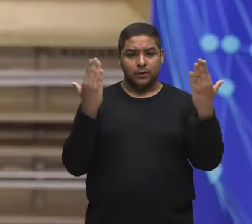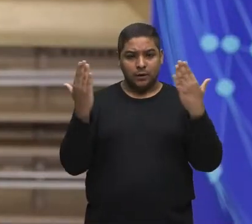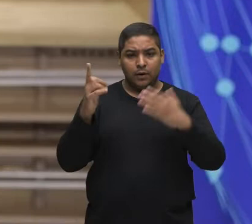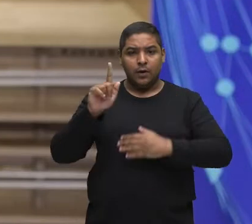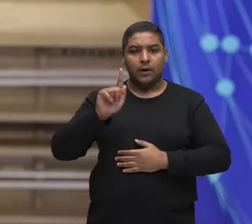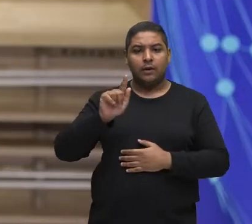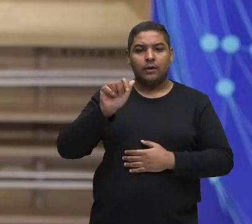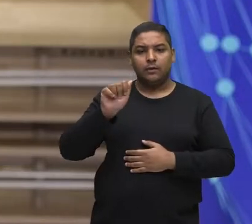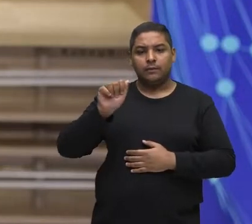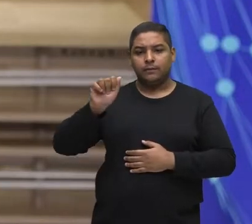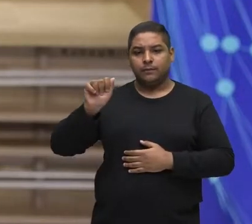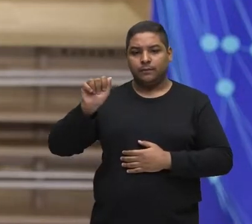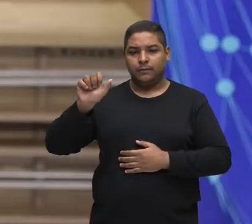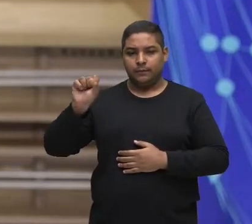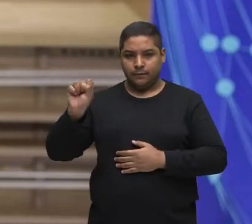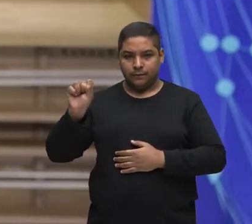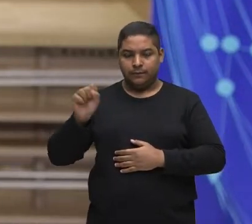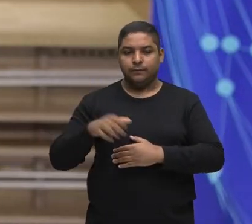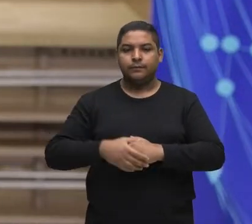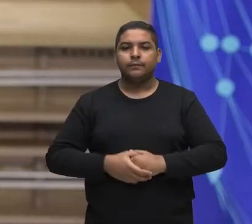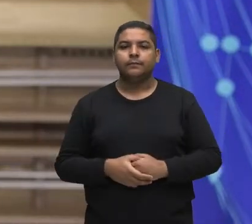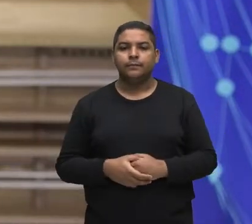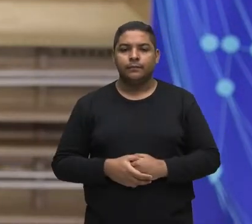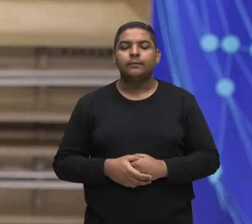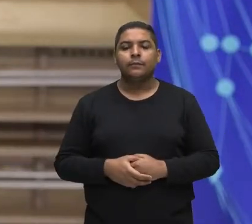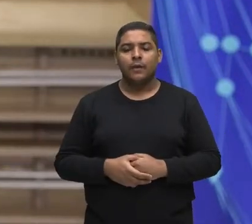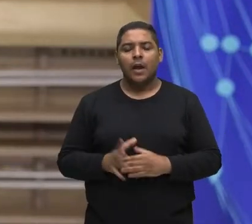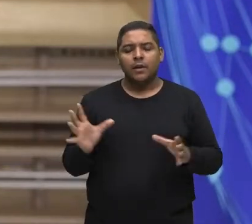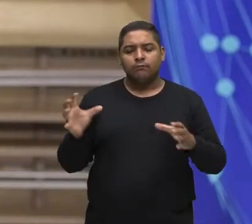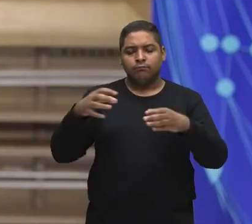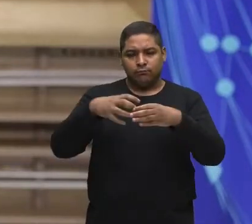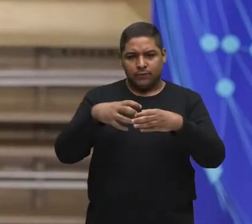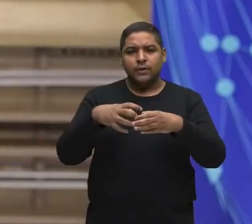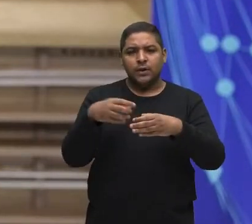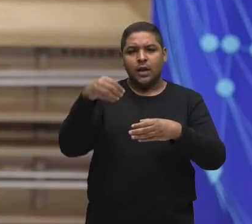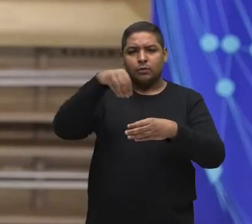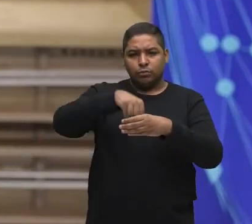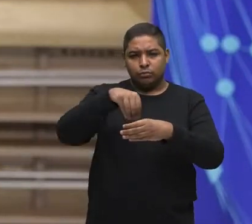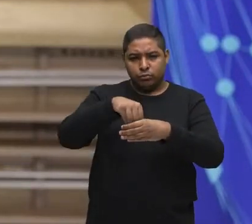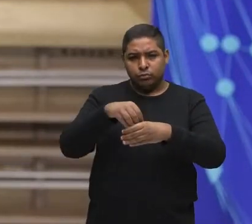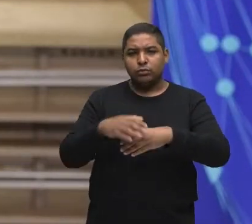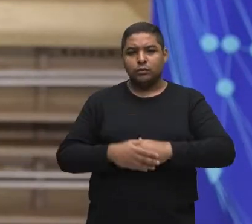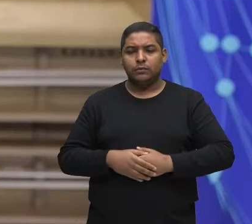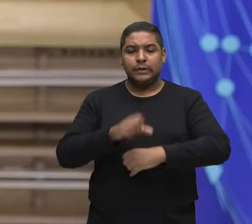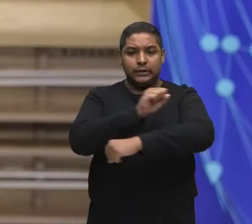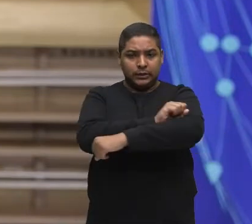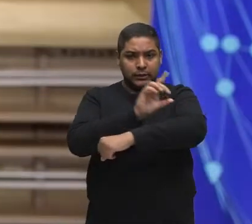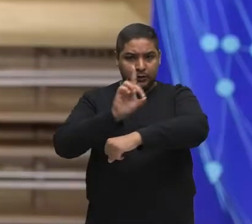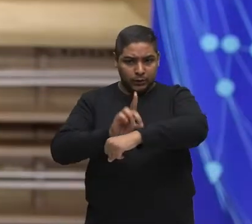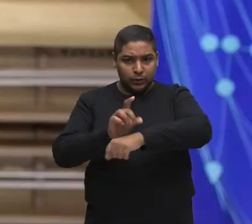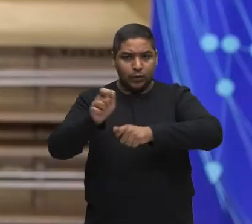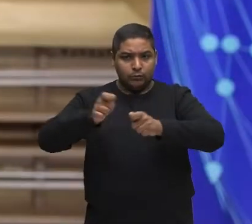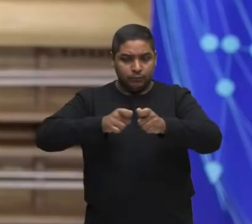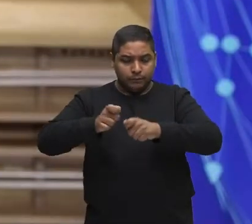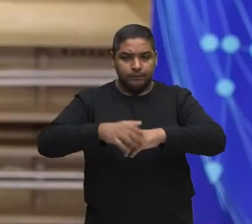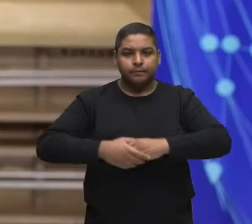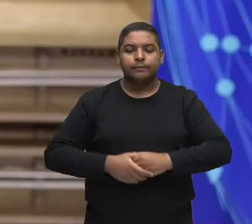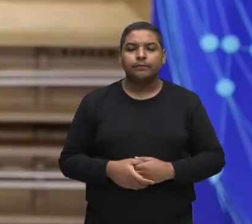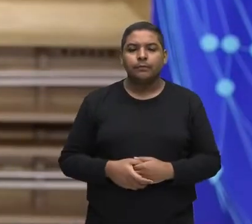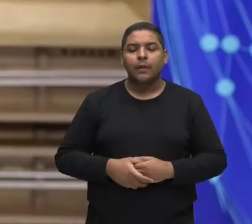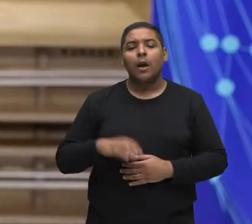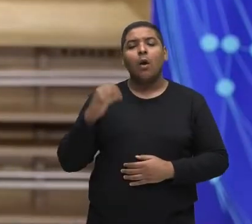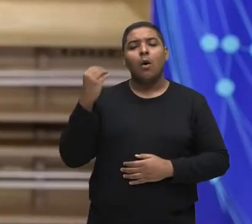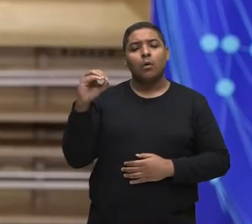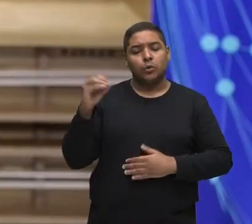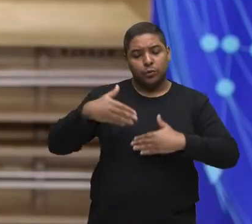de Admissão e Atenção ao Servidor GAAS, que faz parte do Departamento de Gestão de Pessoas da SEDUC. Nós estamos no mês de